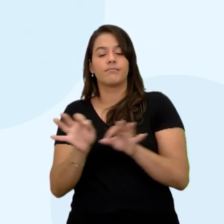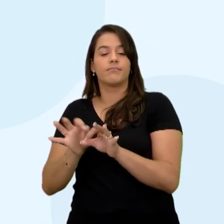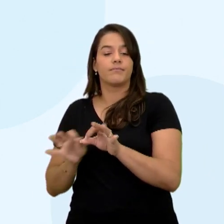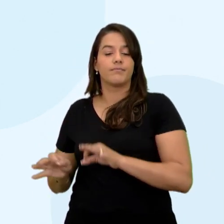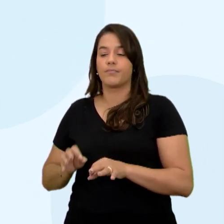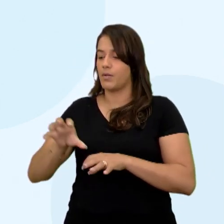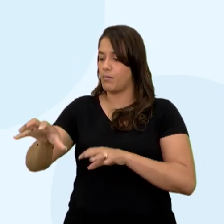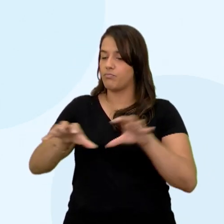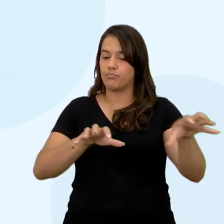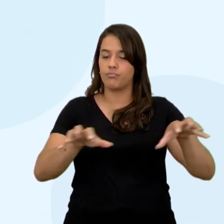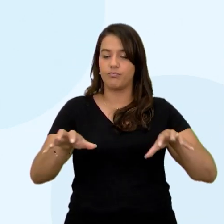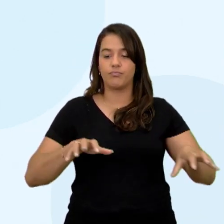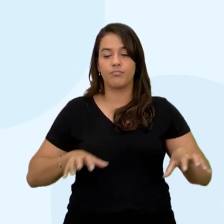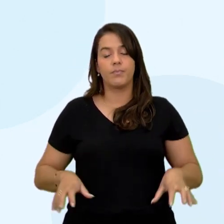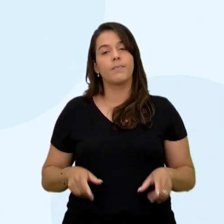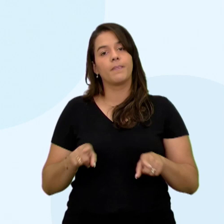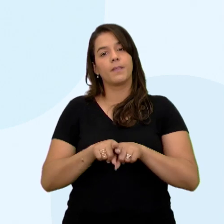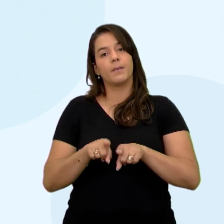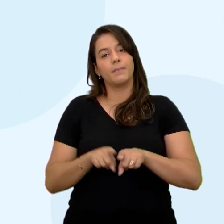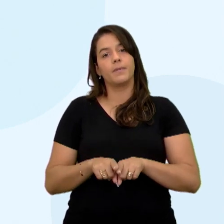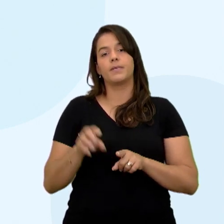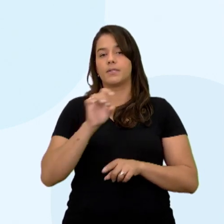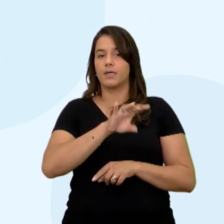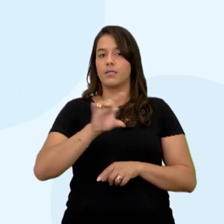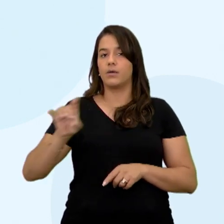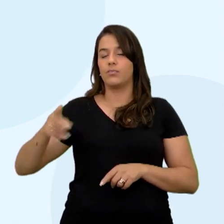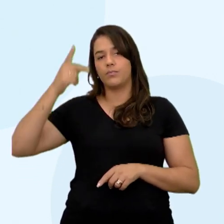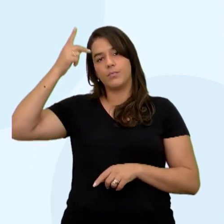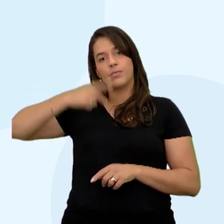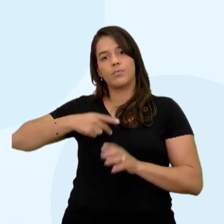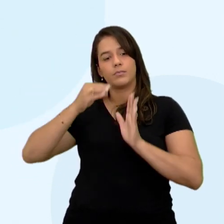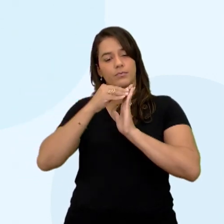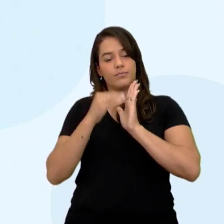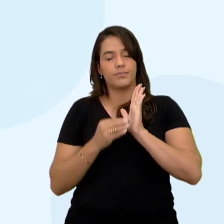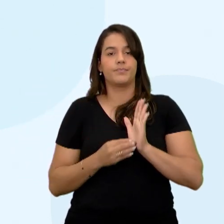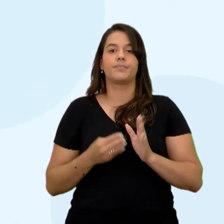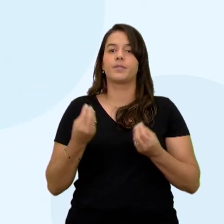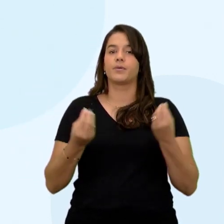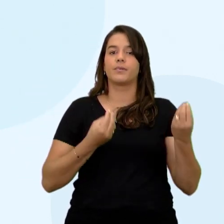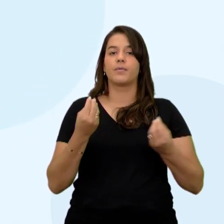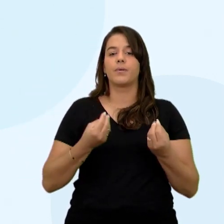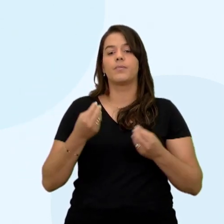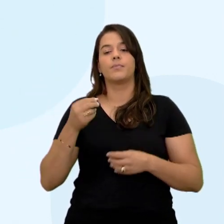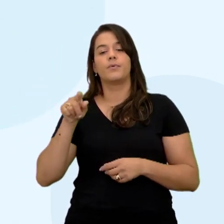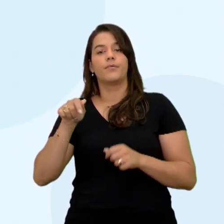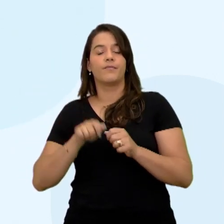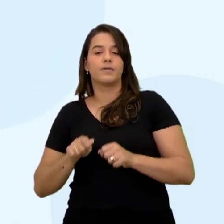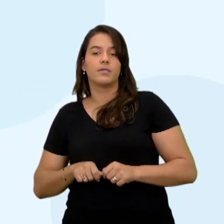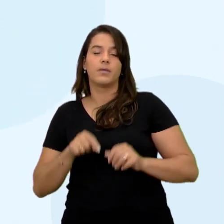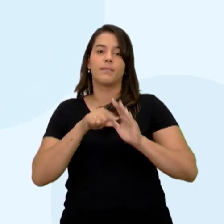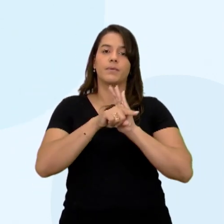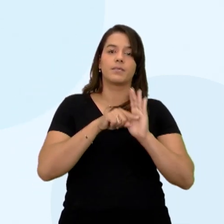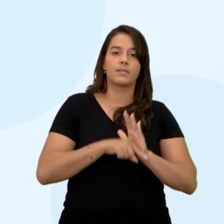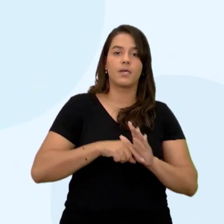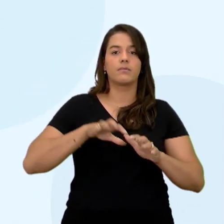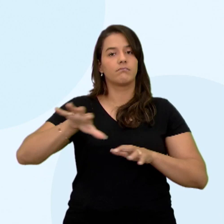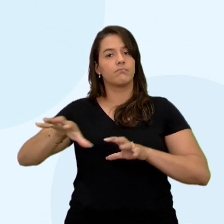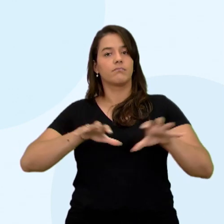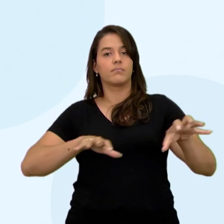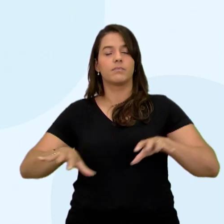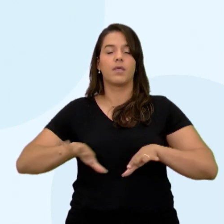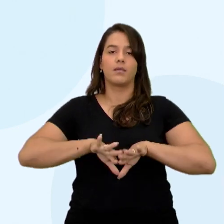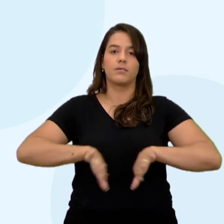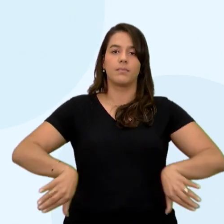E podem auxiliar nos registros individuais e colaborativos, ou seja, naquilo como você pode registrar, como você pode pesquisar. Ao final desse